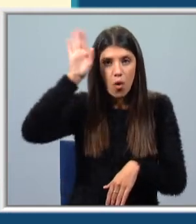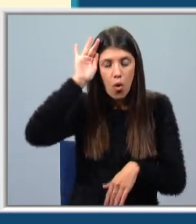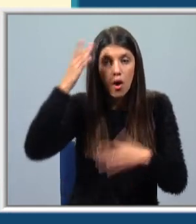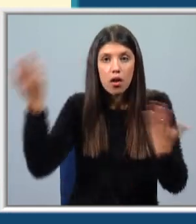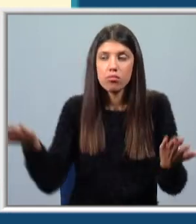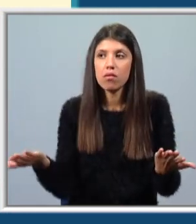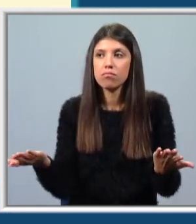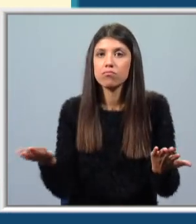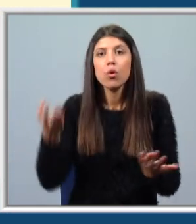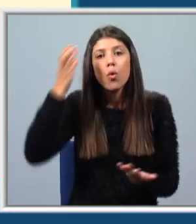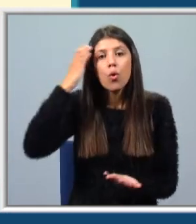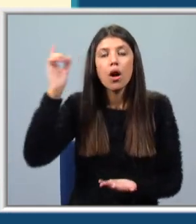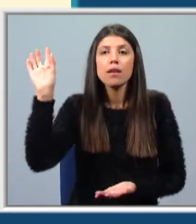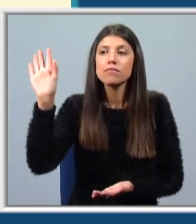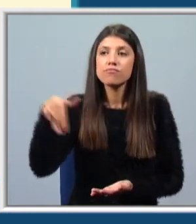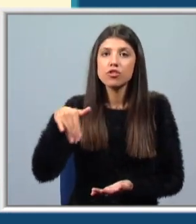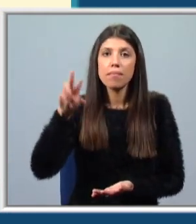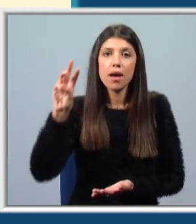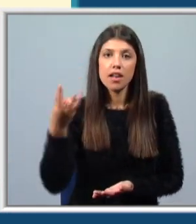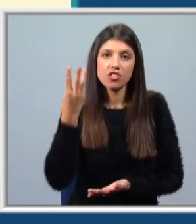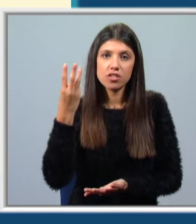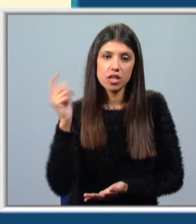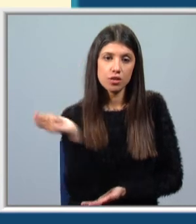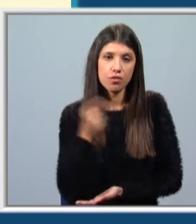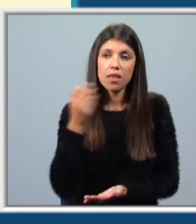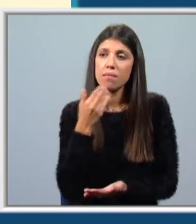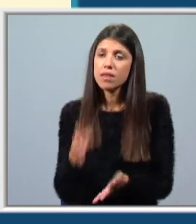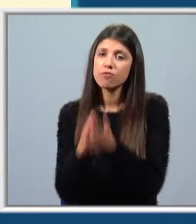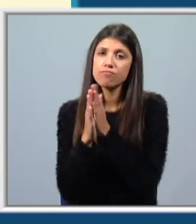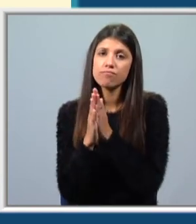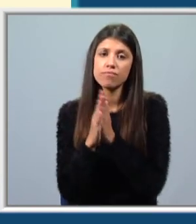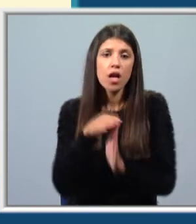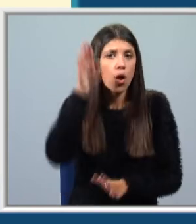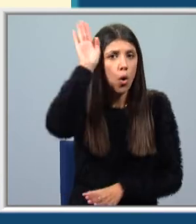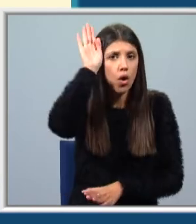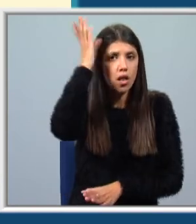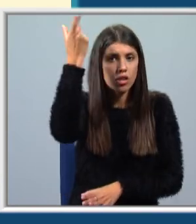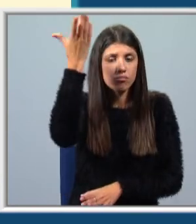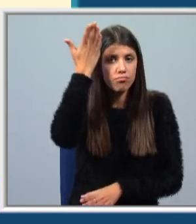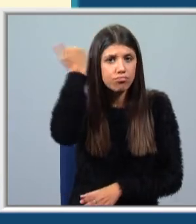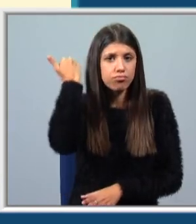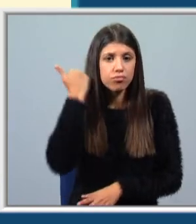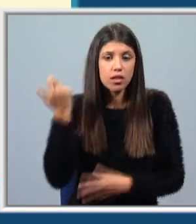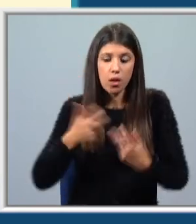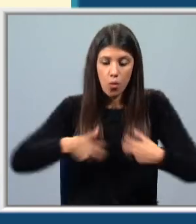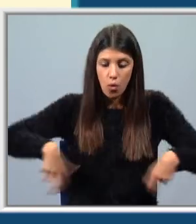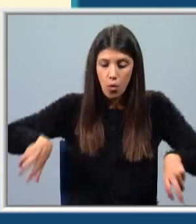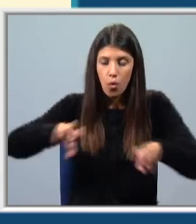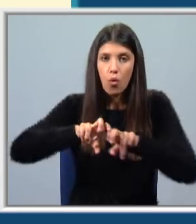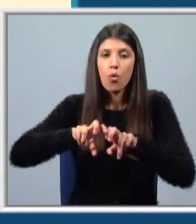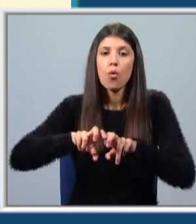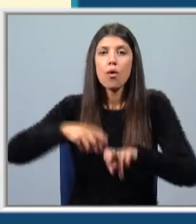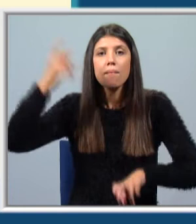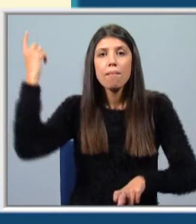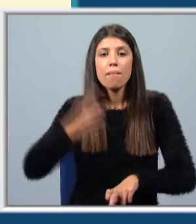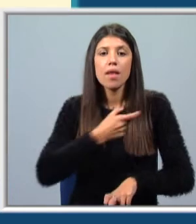as fadas e pediu-lhes que tirassem as orelhas de burro ao príncipe. Então elas mandaram reunir a corte toda e ordenaram